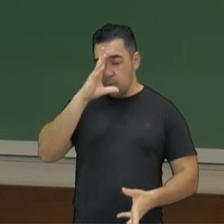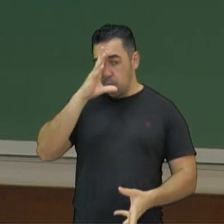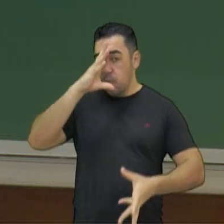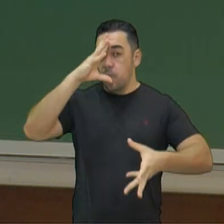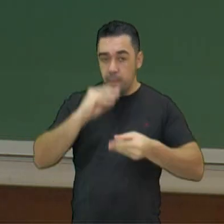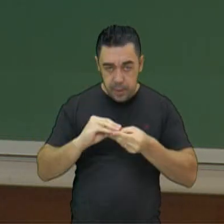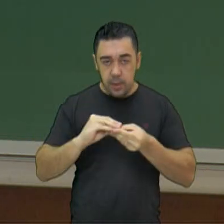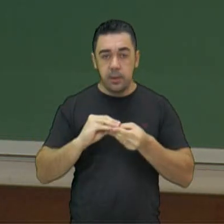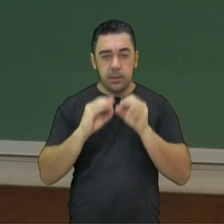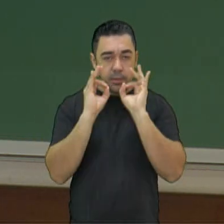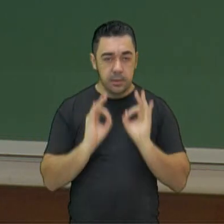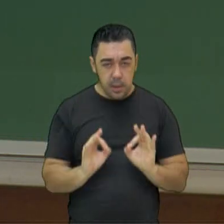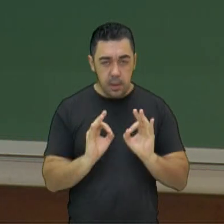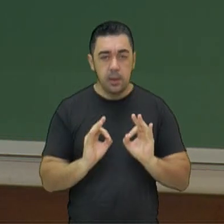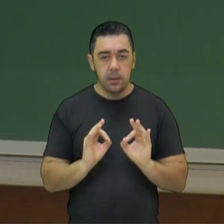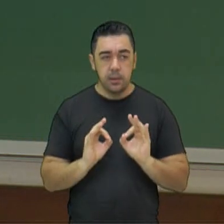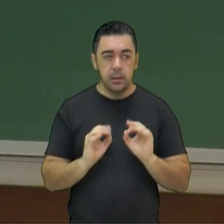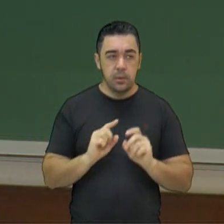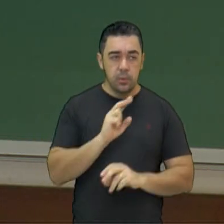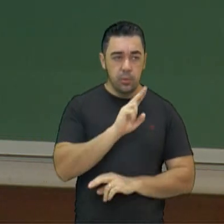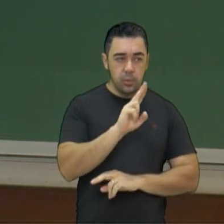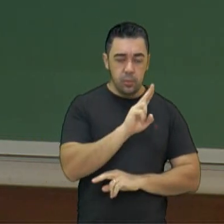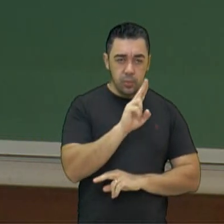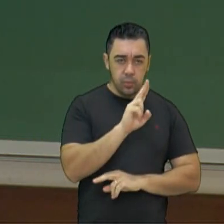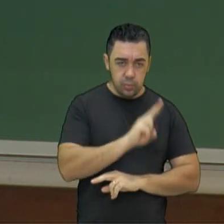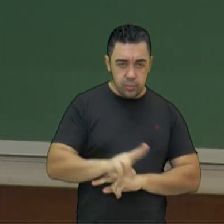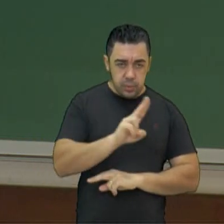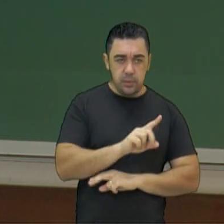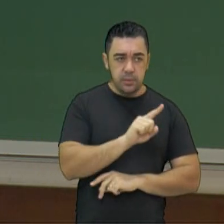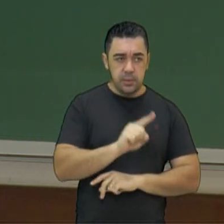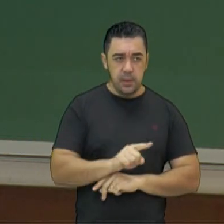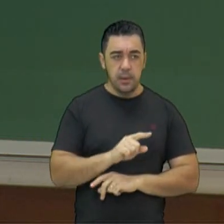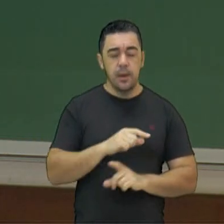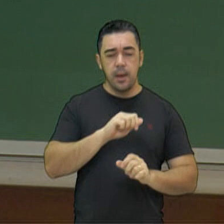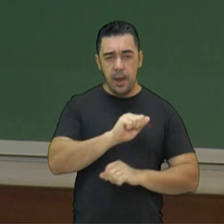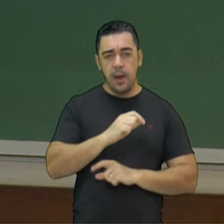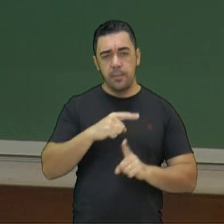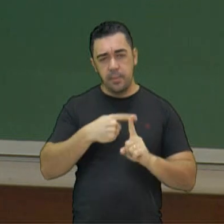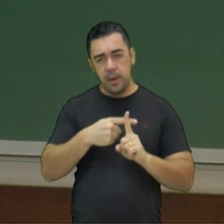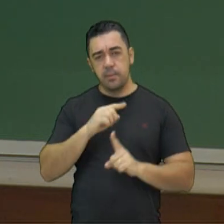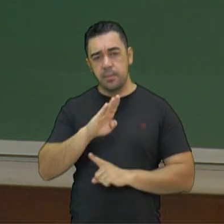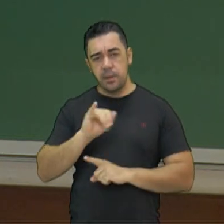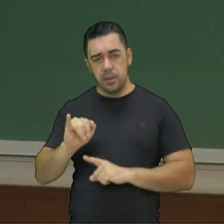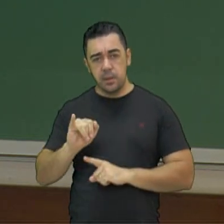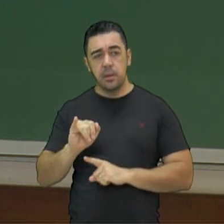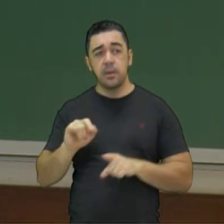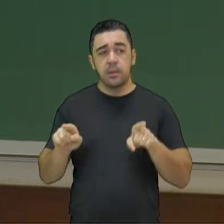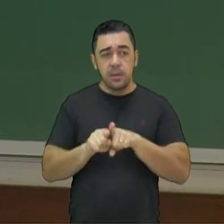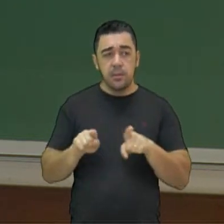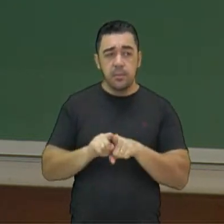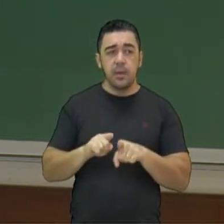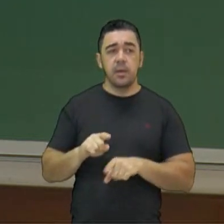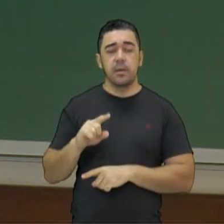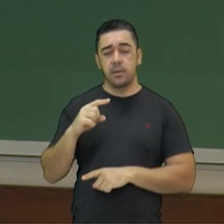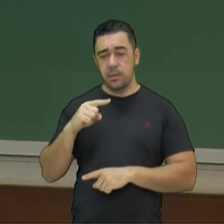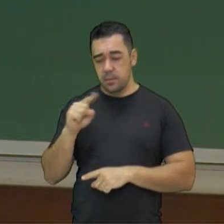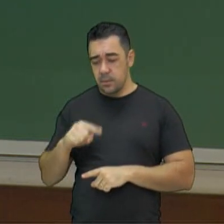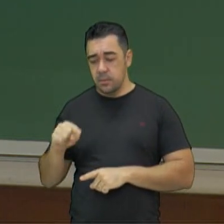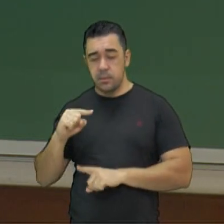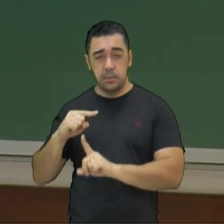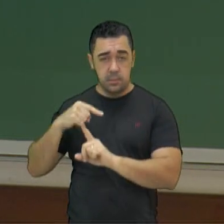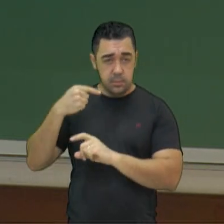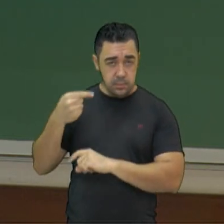entender usando o Z, A mais BI, e seu conjugado A menos BI, você é capaz de fazer